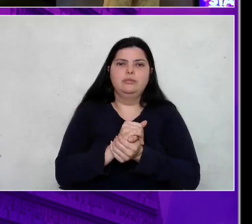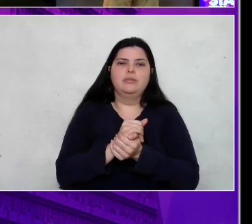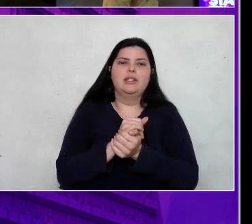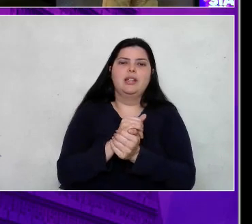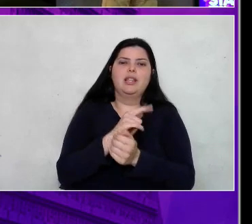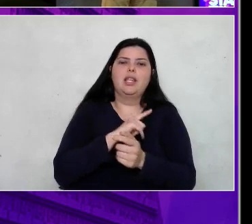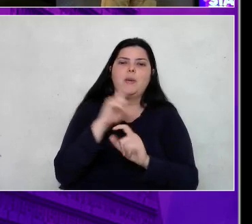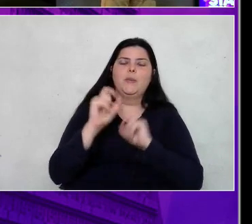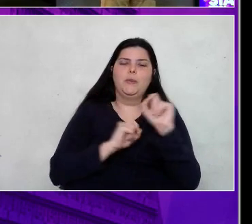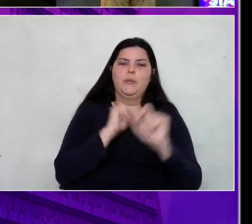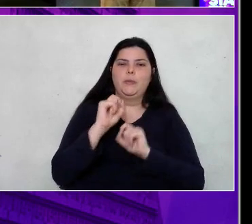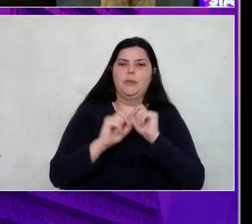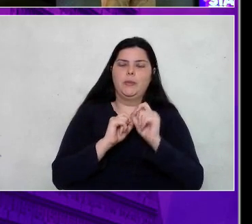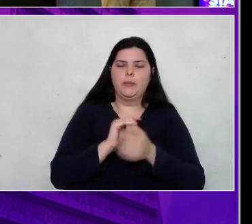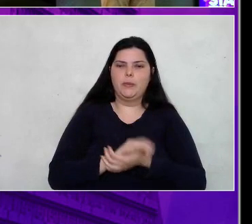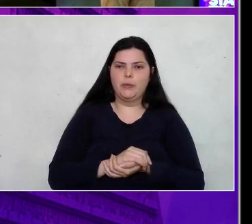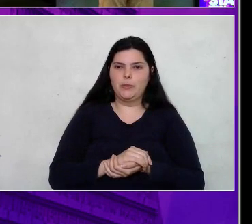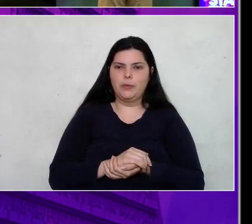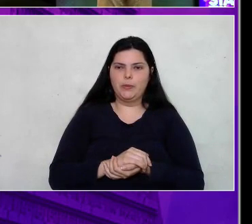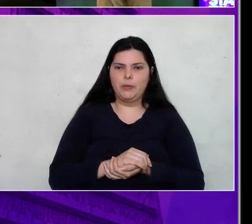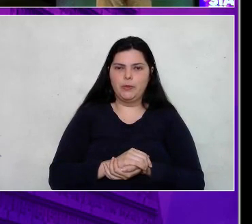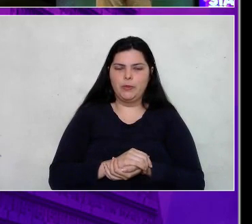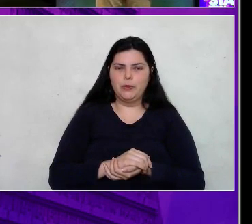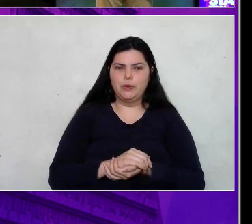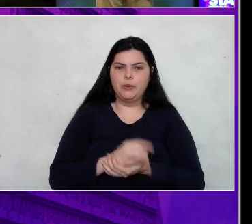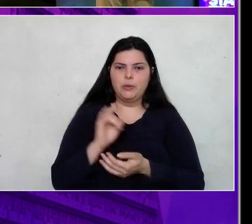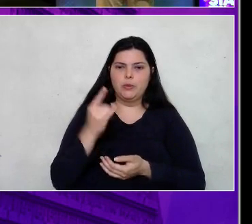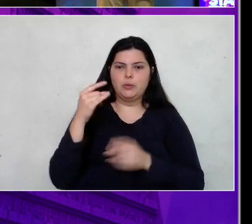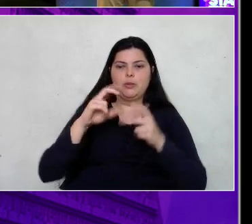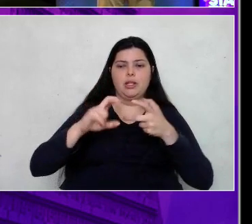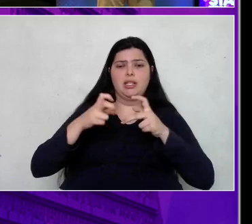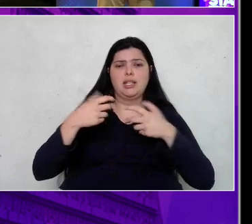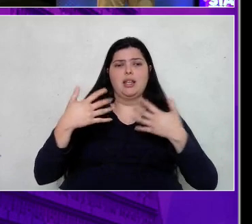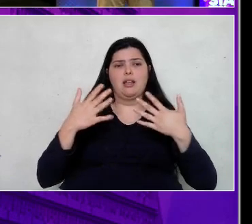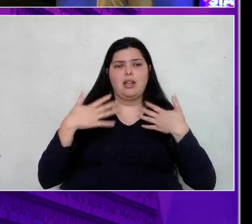inclusive, como o último TDC estava muito quente, né?